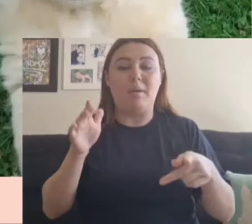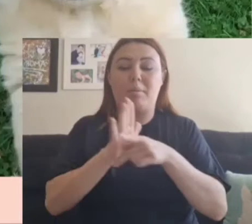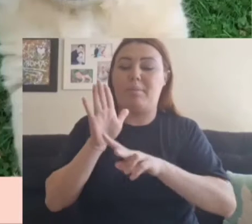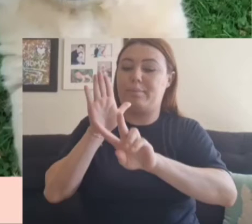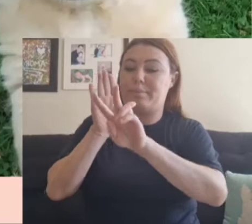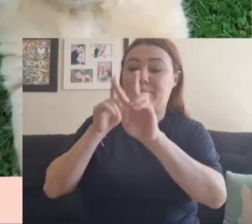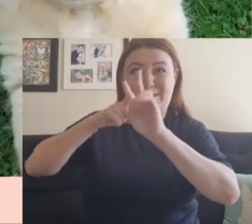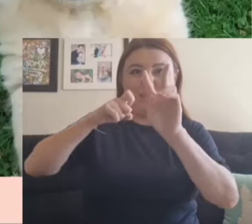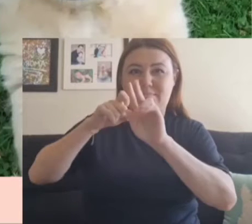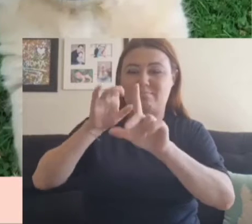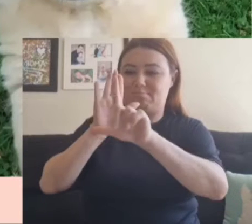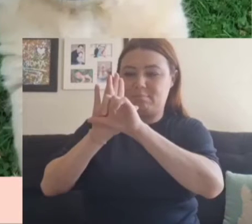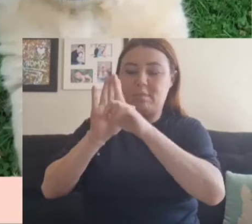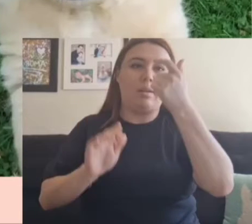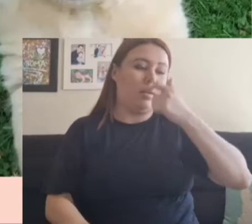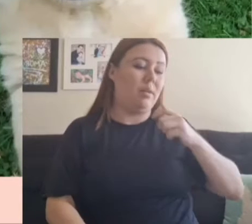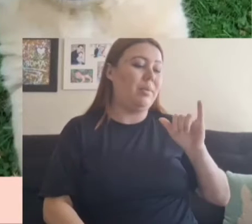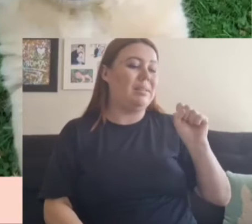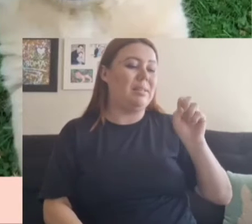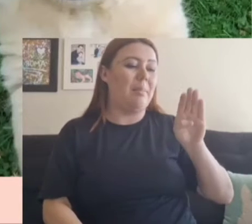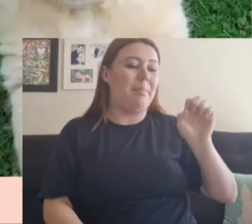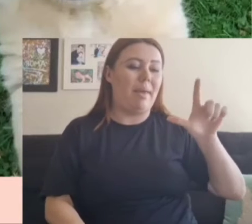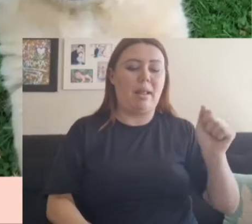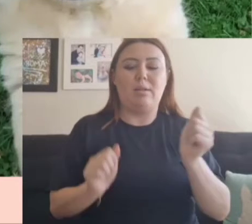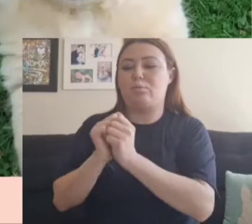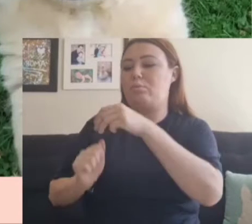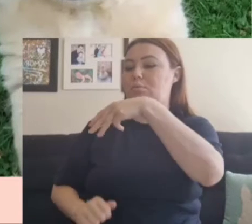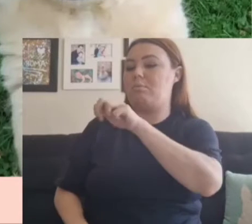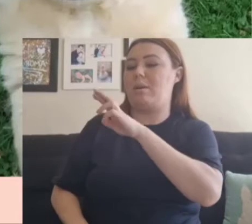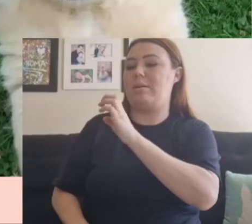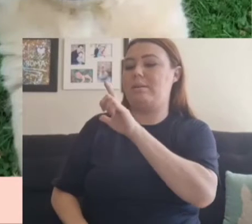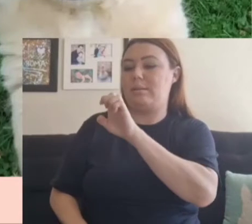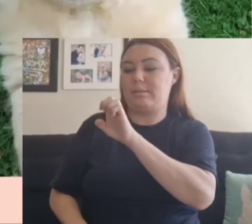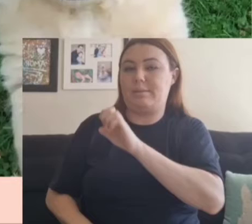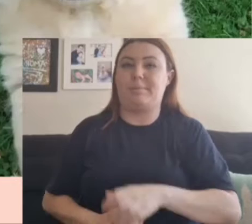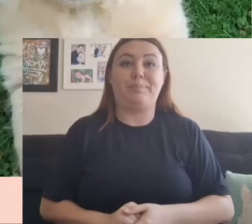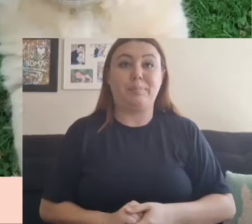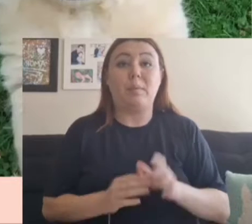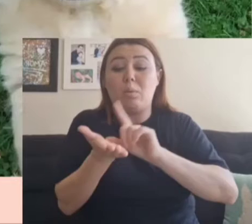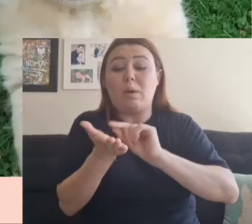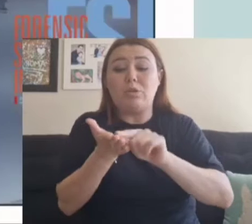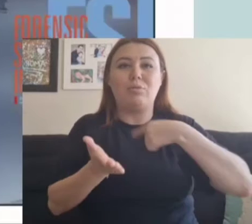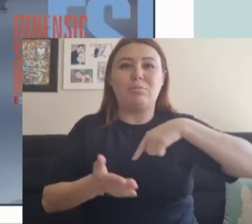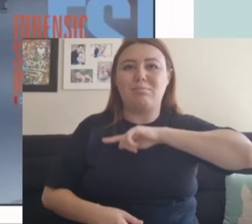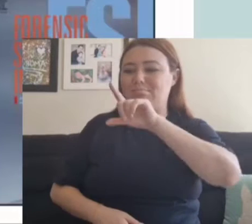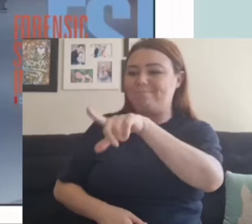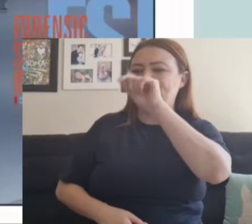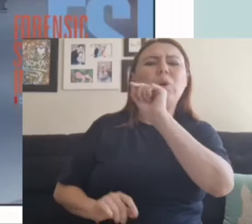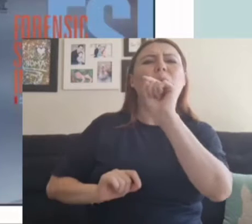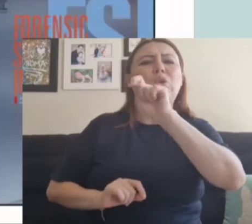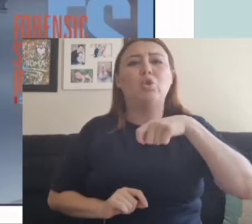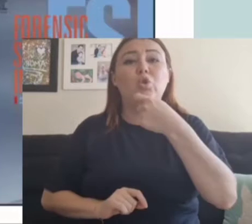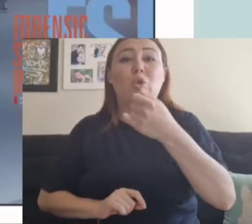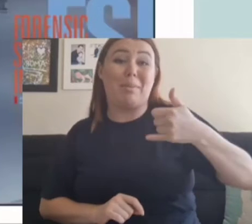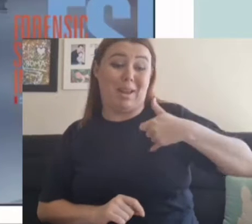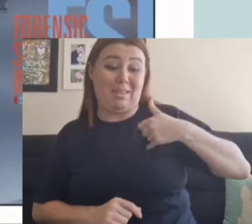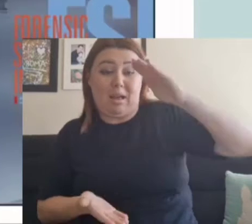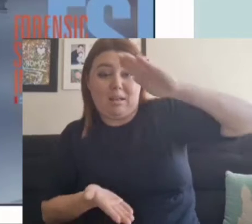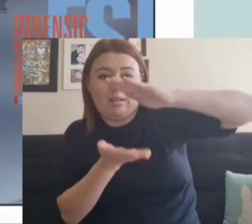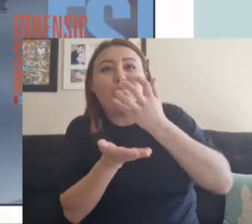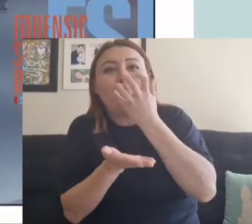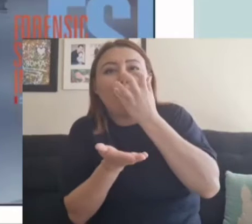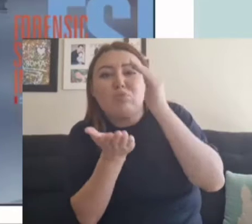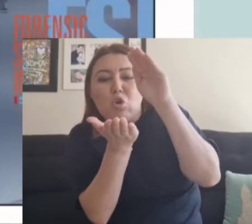Boa tarde, esse é o nosso trabalho de Medicina Veterinária Legal. Meu nome é Isabela e eu faço grupo com a Marcele. O artigo que a gente escolheu é